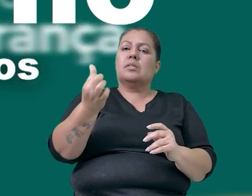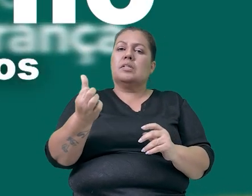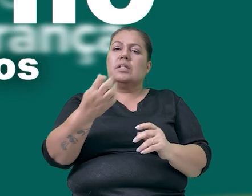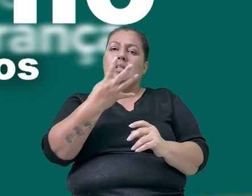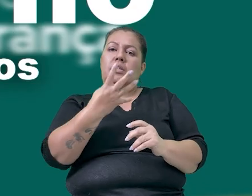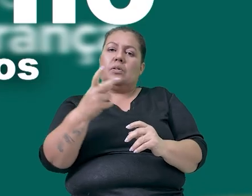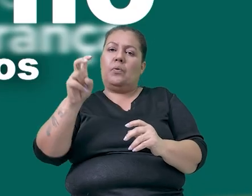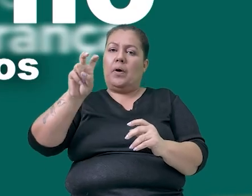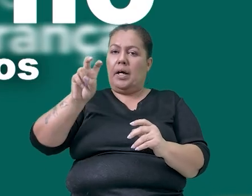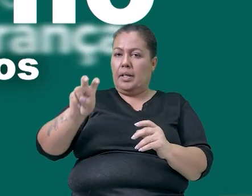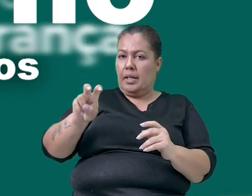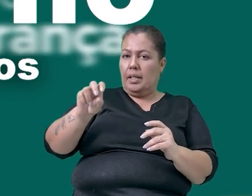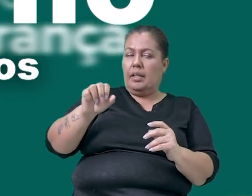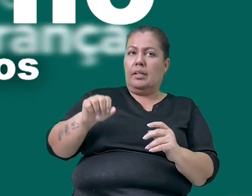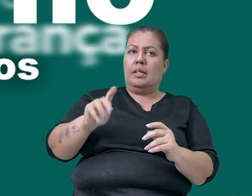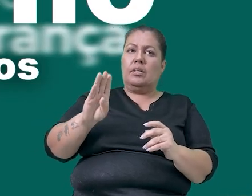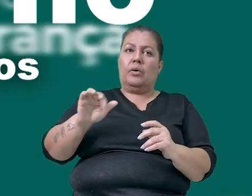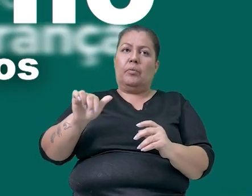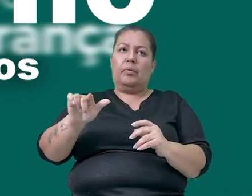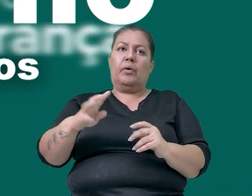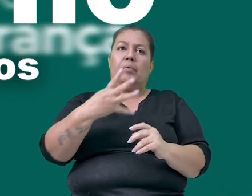3.645 denúncias para